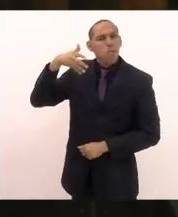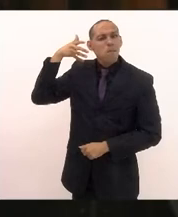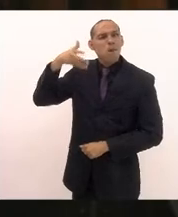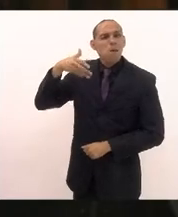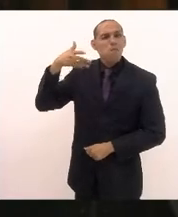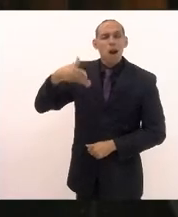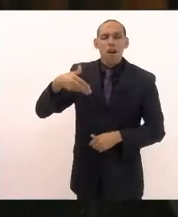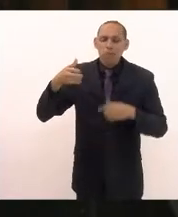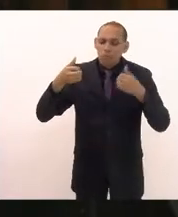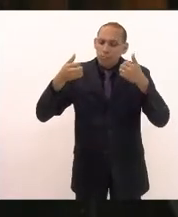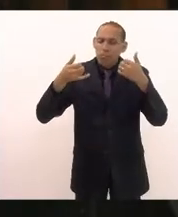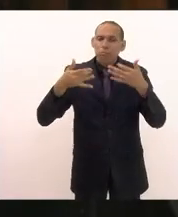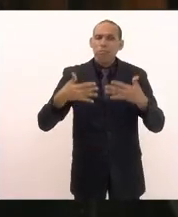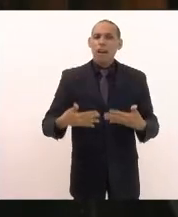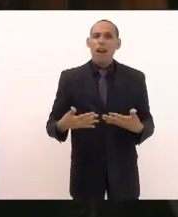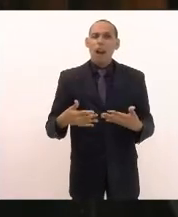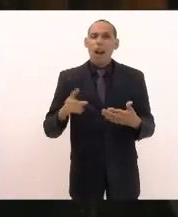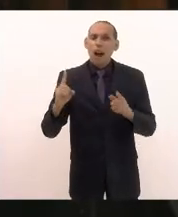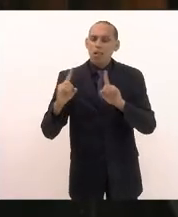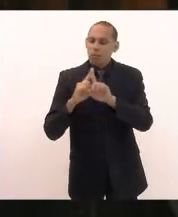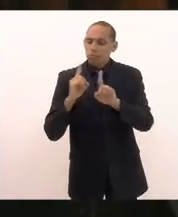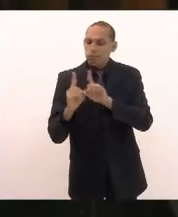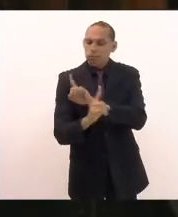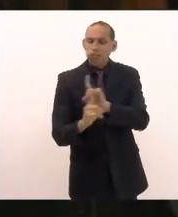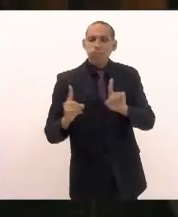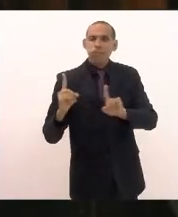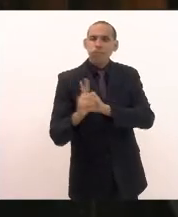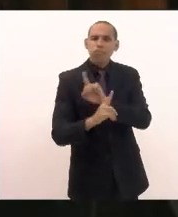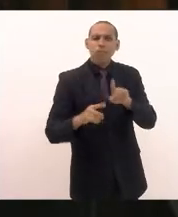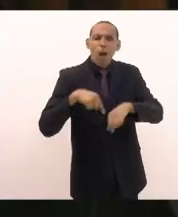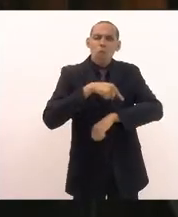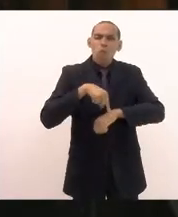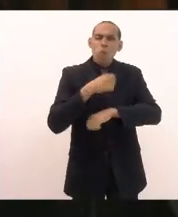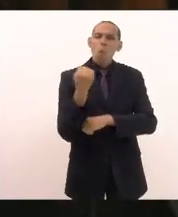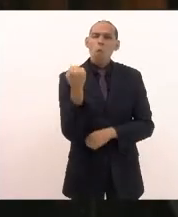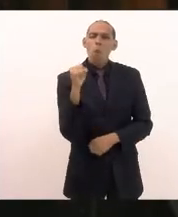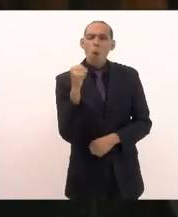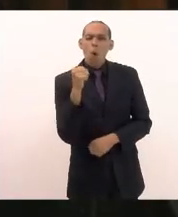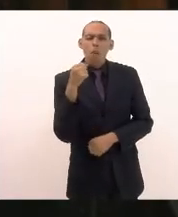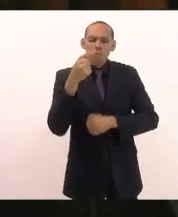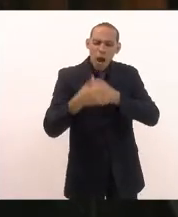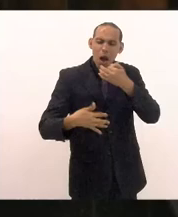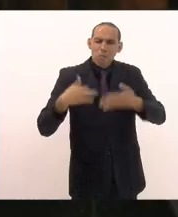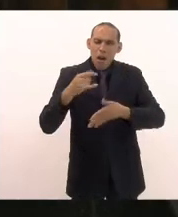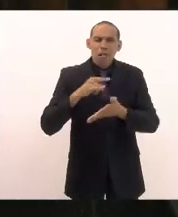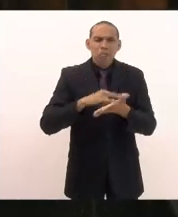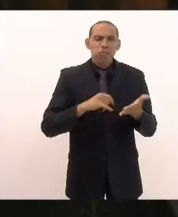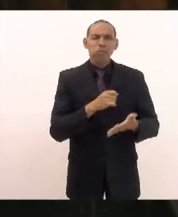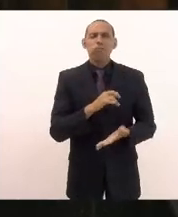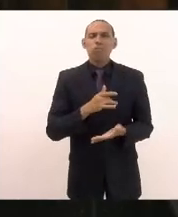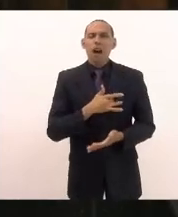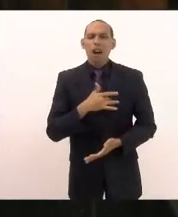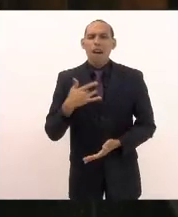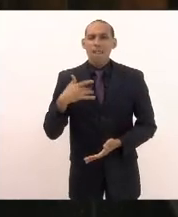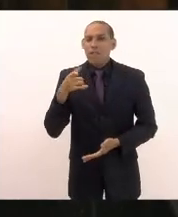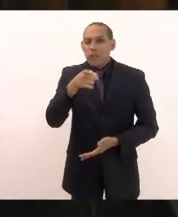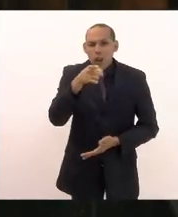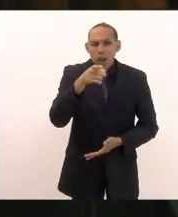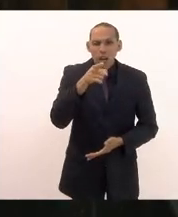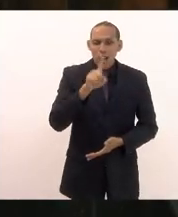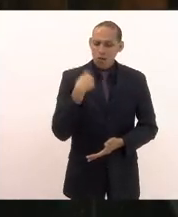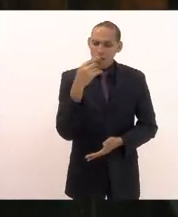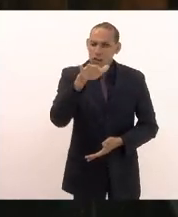sobre o passaporte sanitário, que durou quase 8 horas. O senhor foi convidado, não